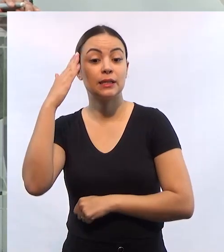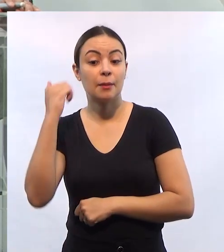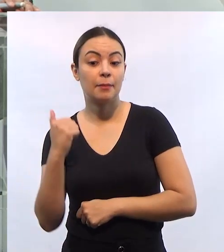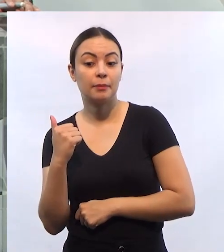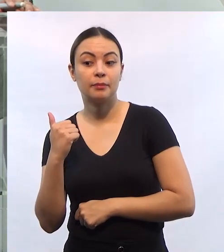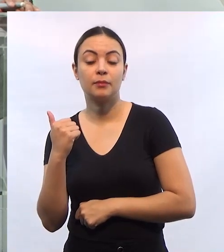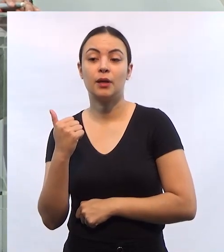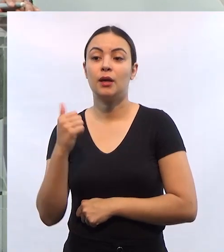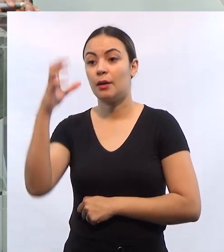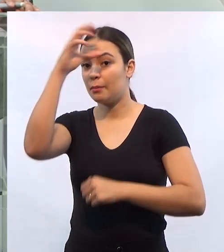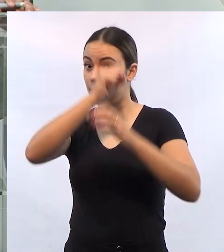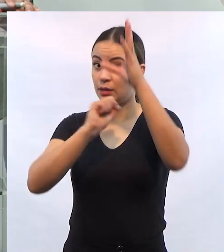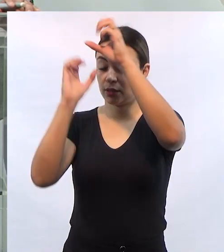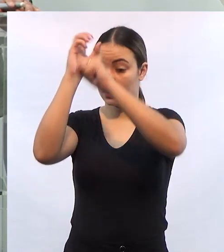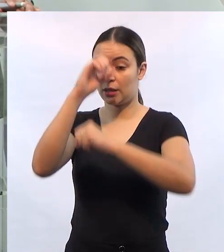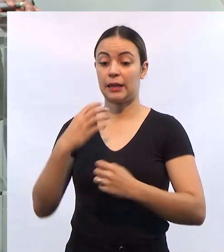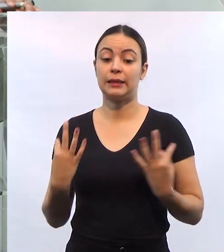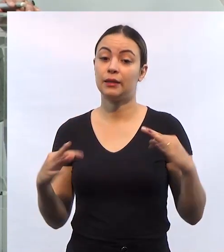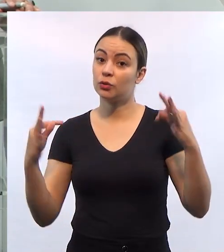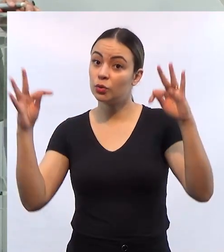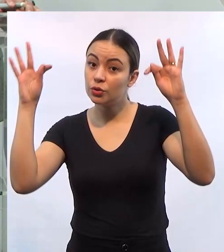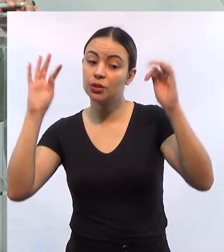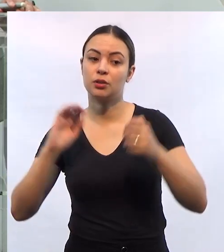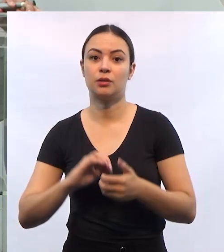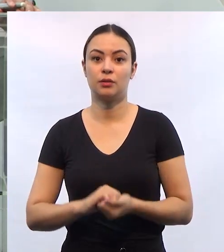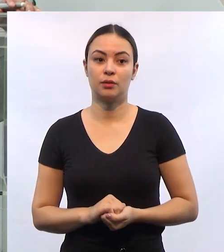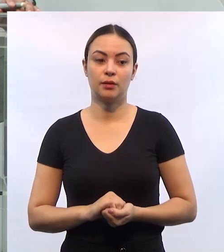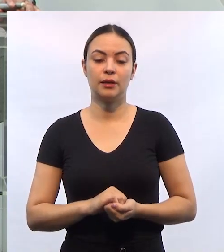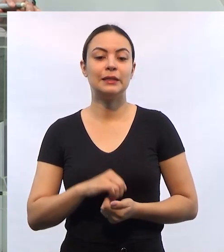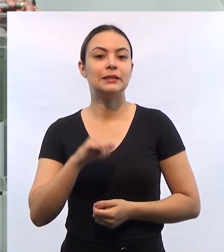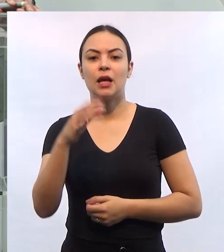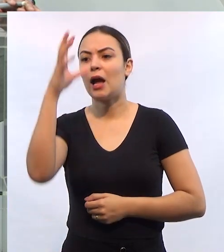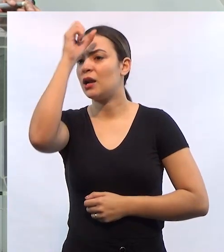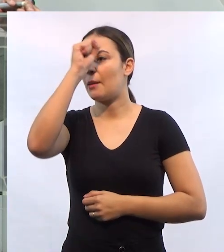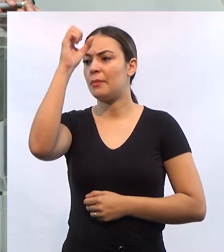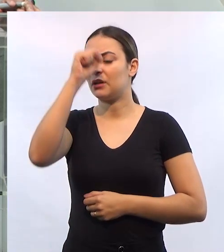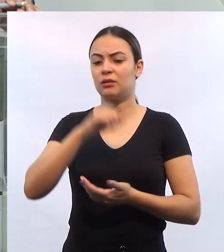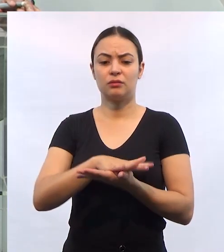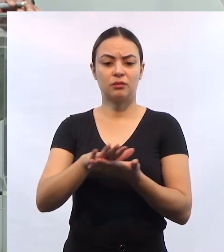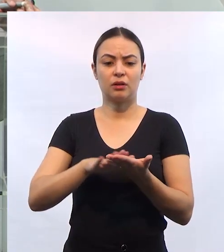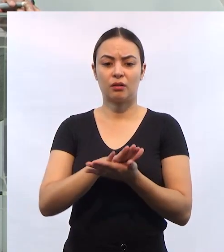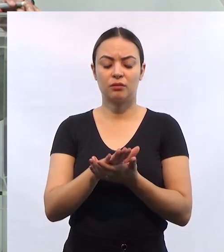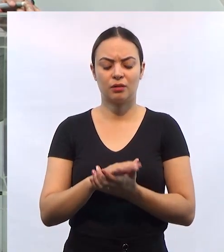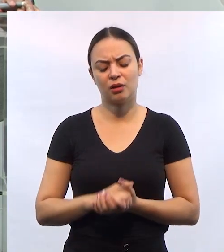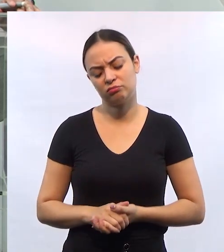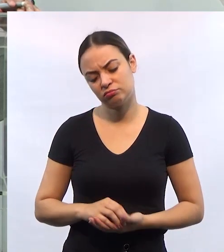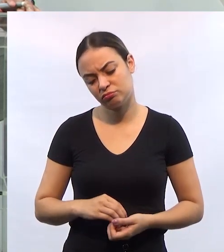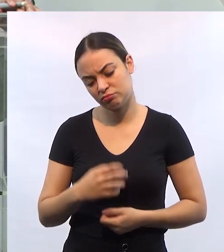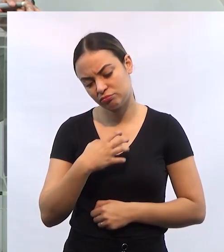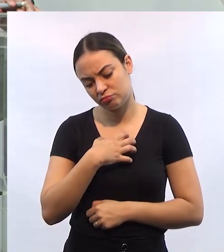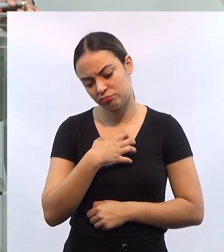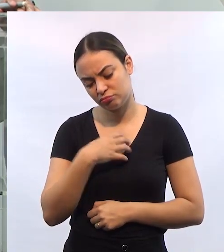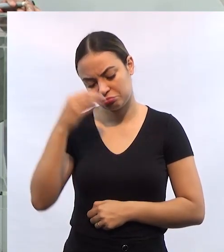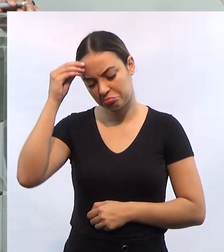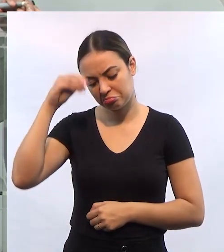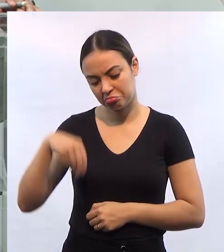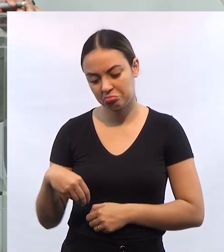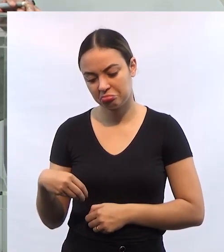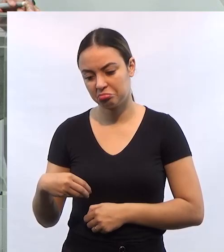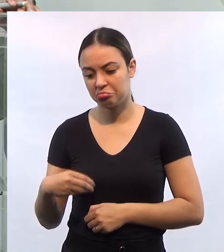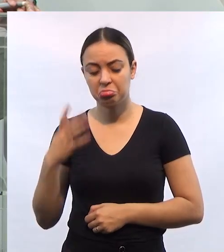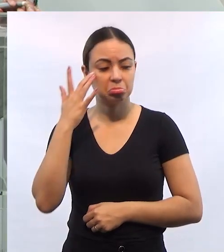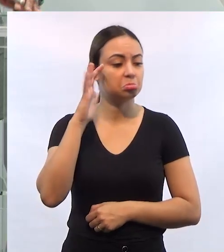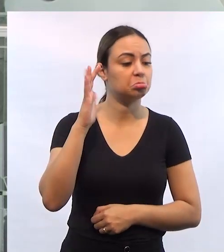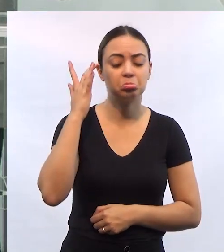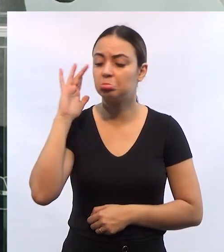para trás. E isso vai desanimando, a produção vai caindo, os resultados vão ficando cada vez menores, não é verdade? Ou piores.